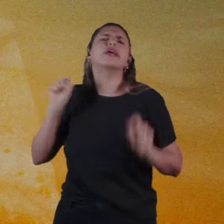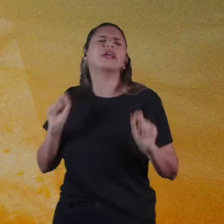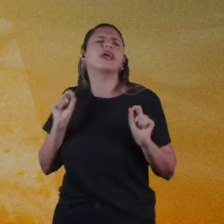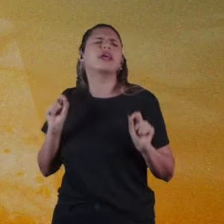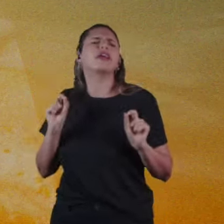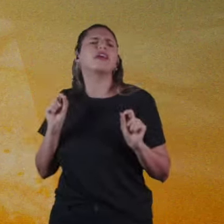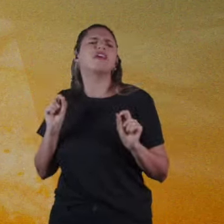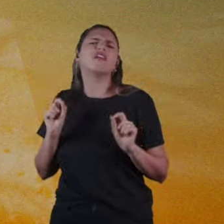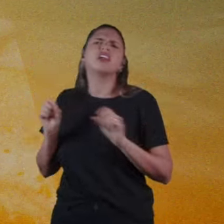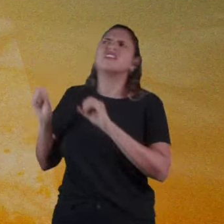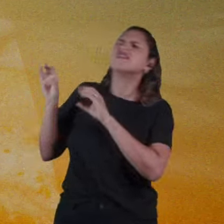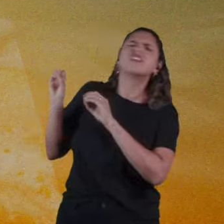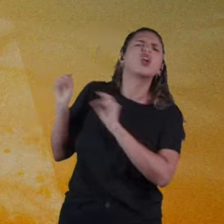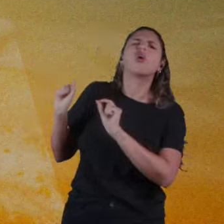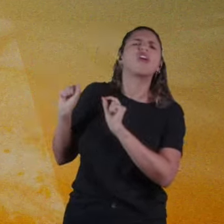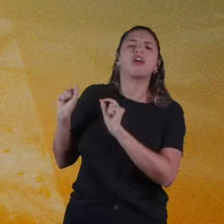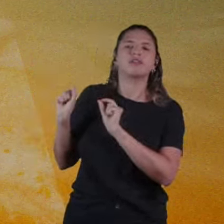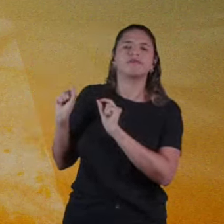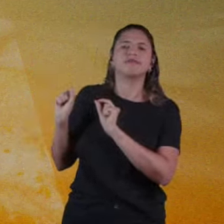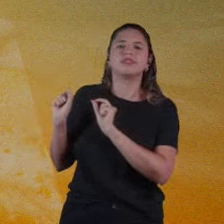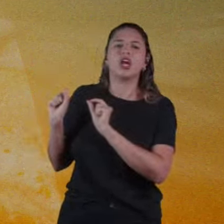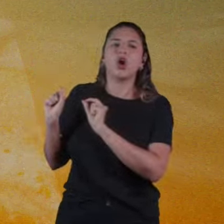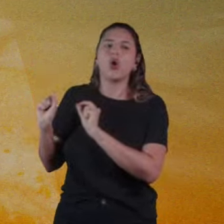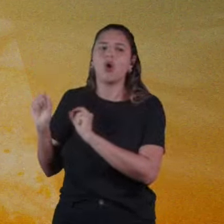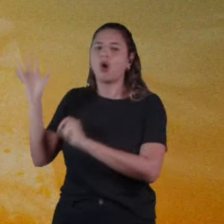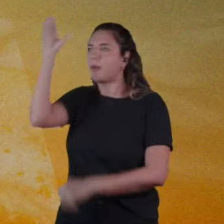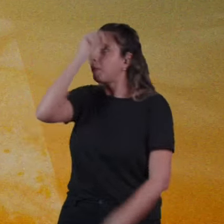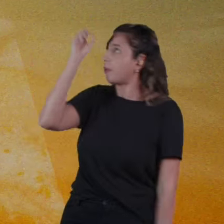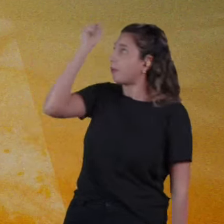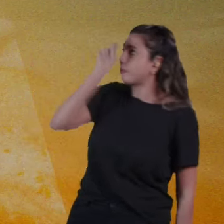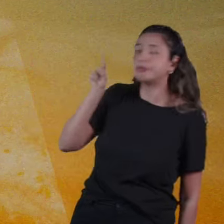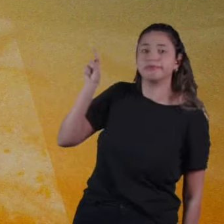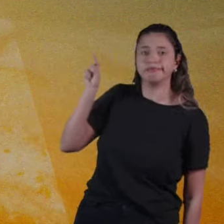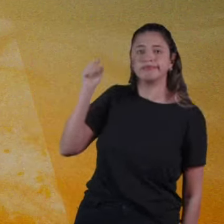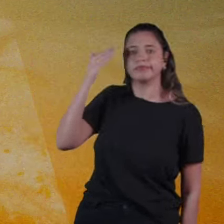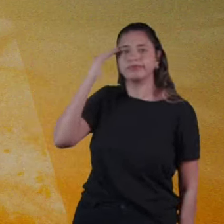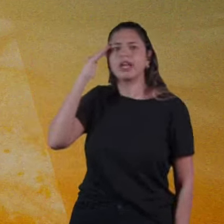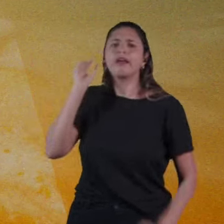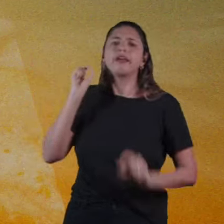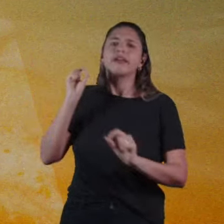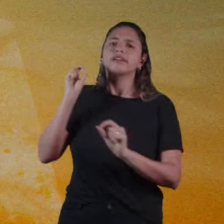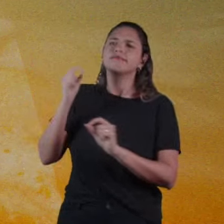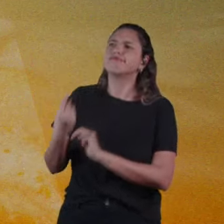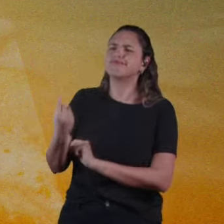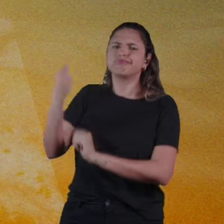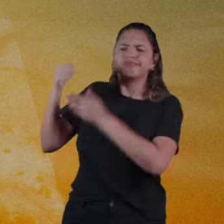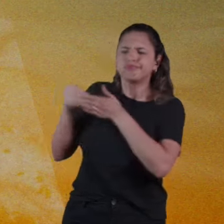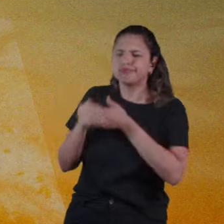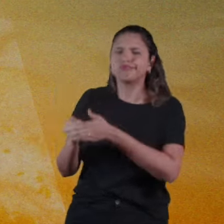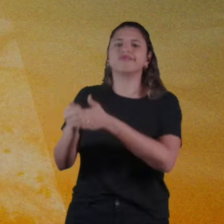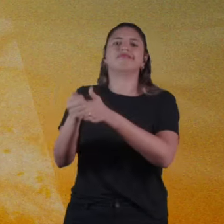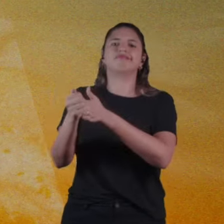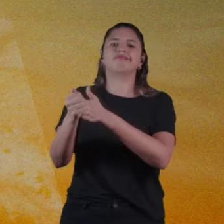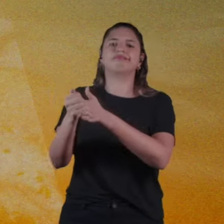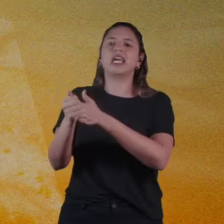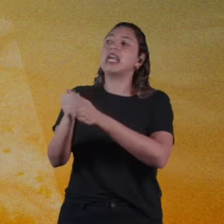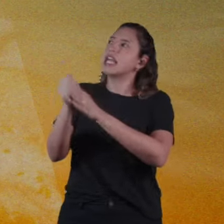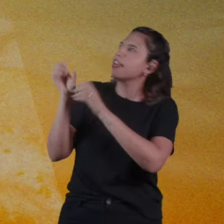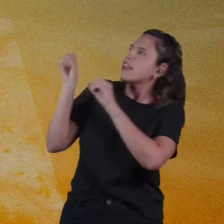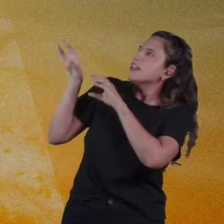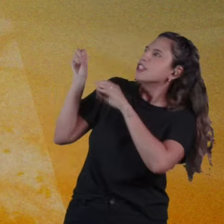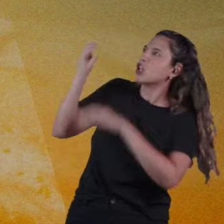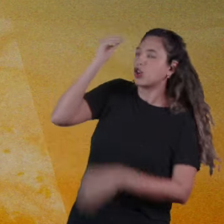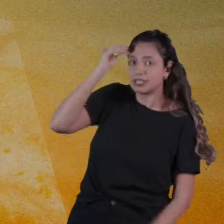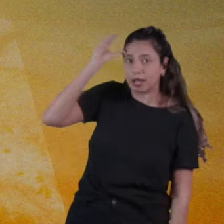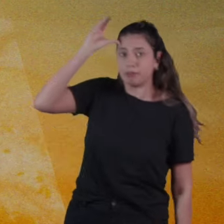ele conselho para que lhe desse compreensão? Quem o instruiu na vereda do juízo? E lhe ensinou sabedoria? E